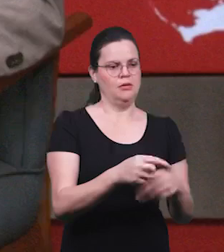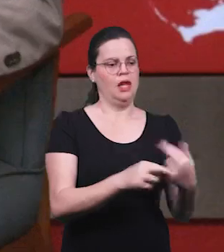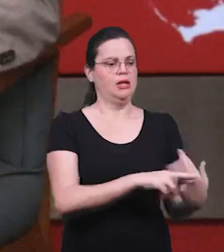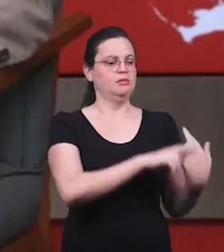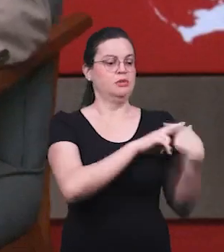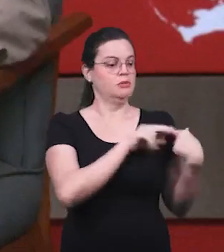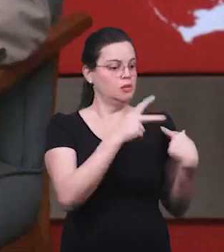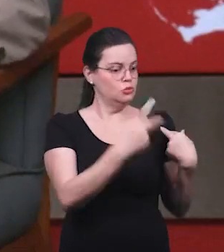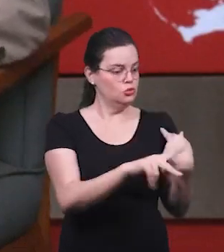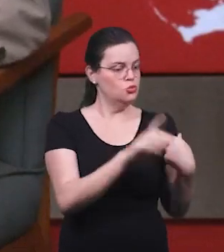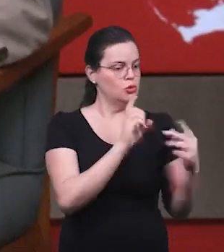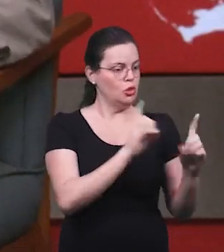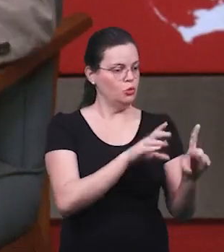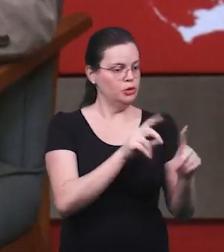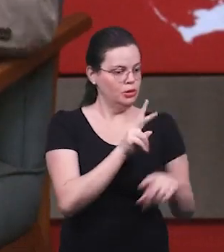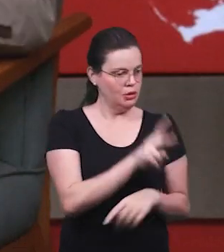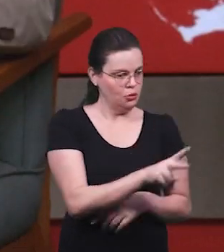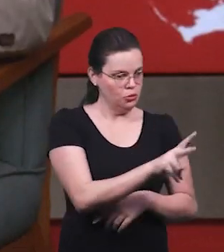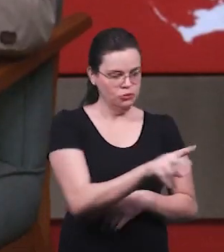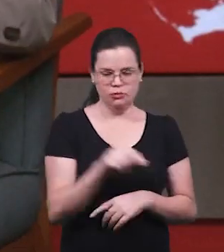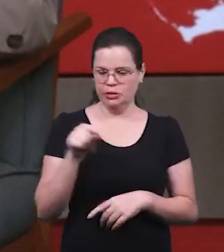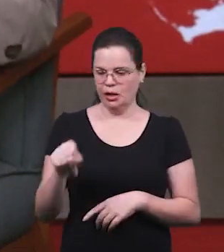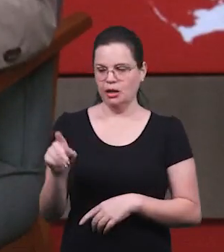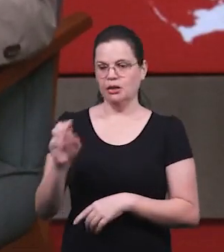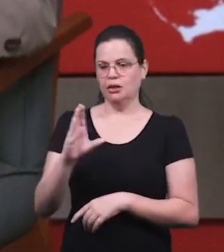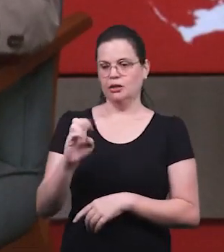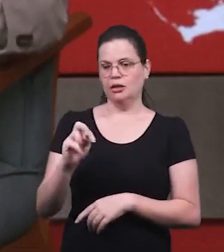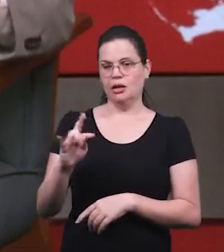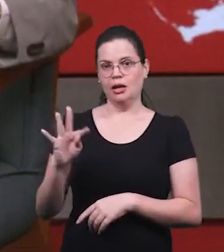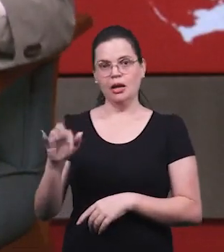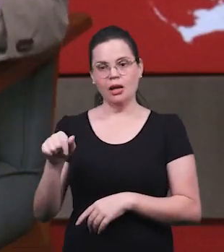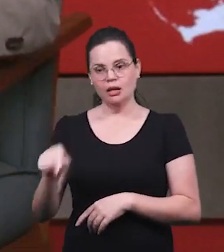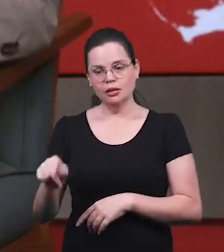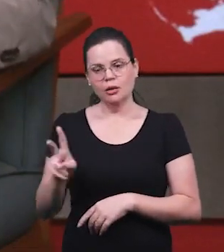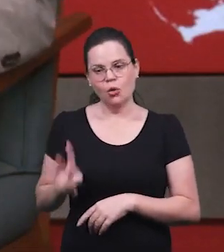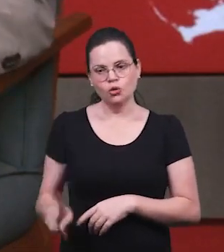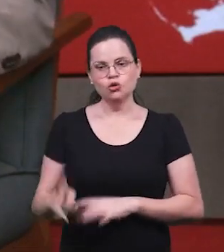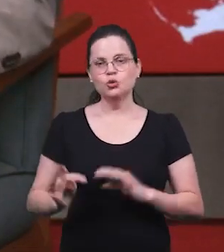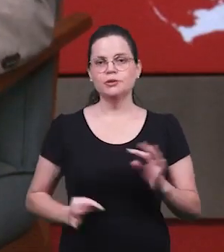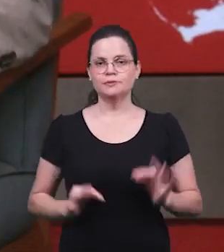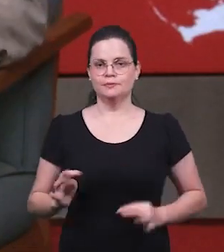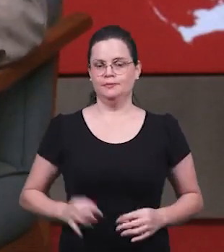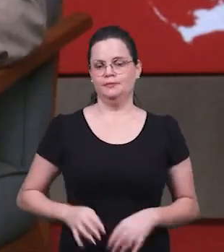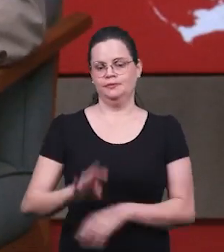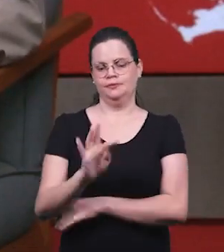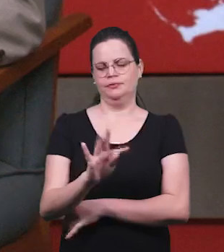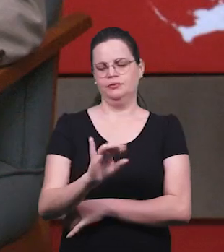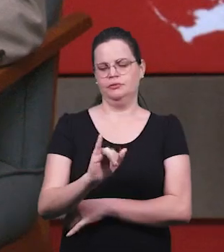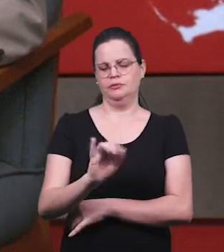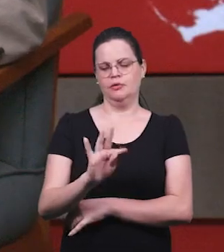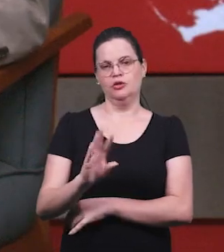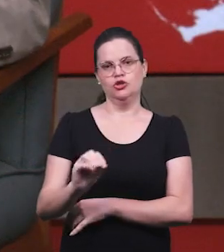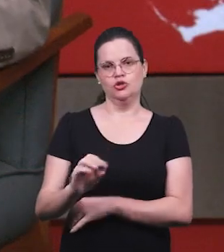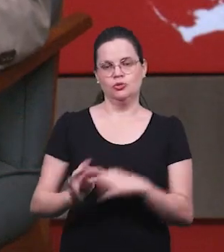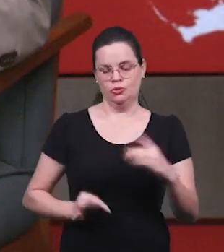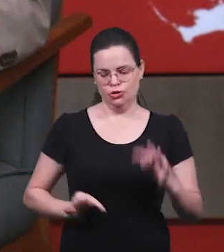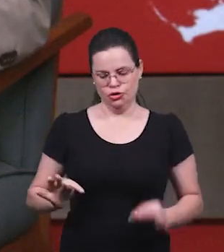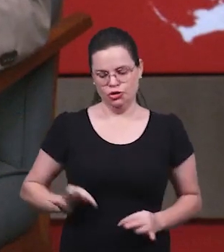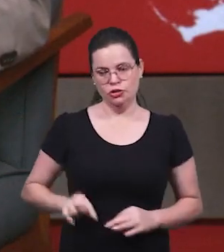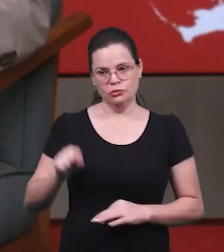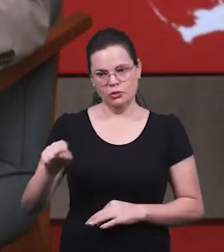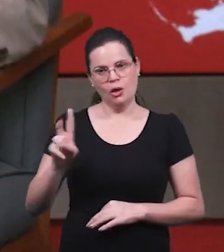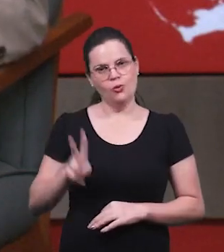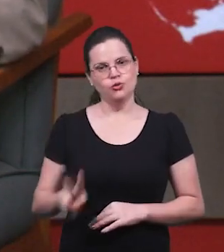Creta, ele deixou Tito para confirmar toda a doutrina que ele tinha pregado, que ele